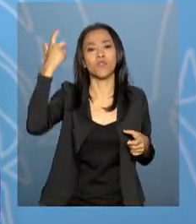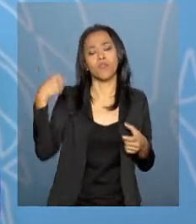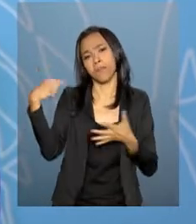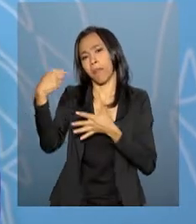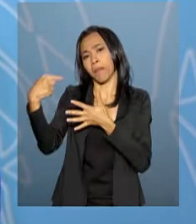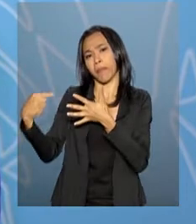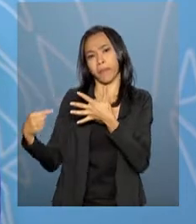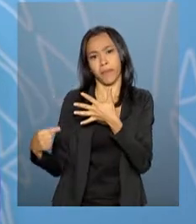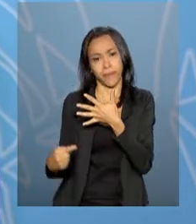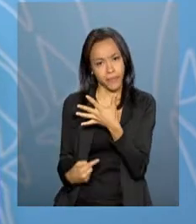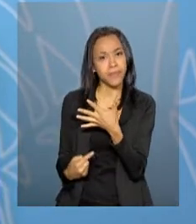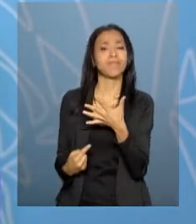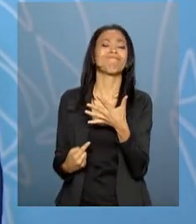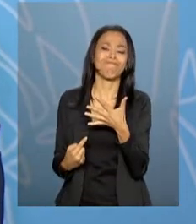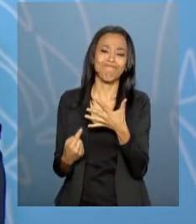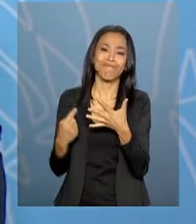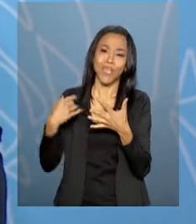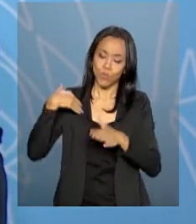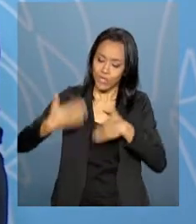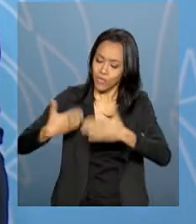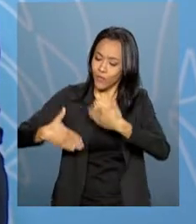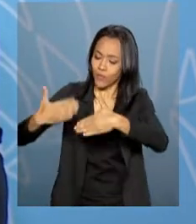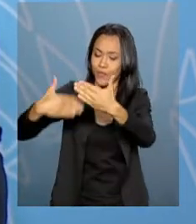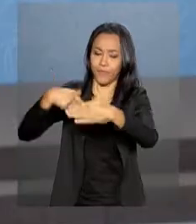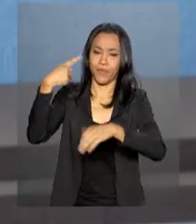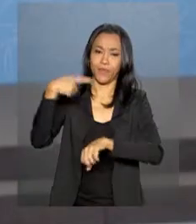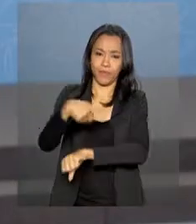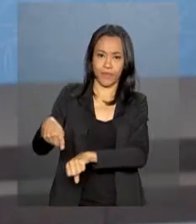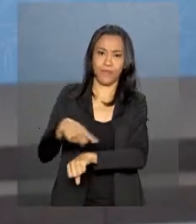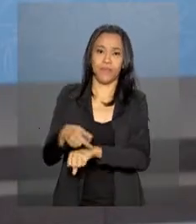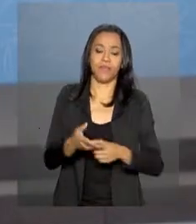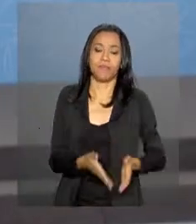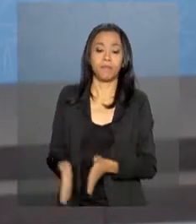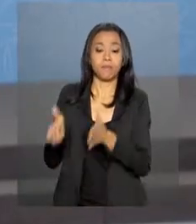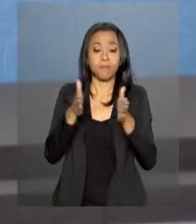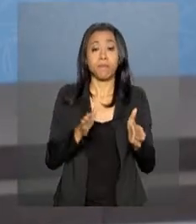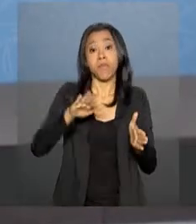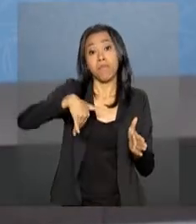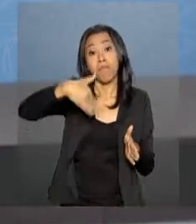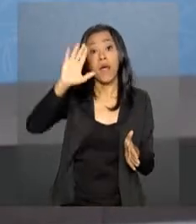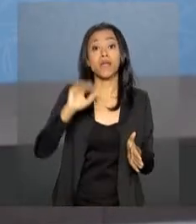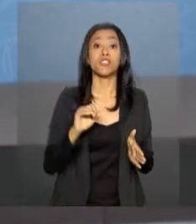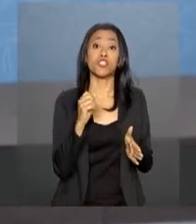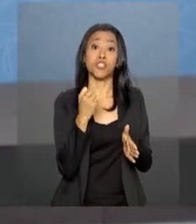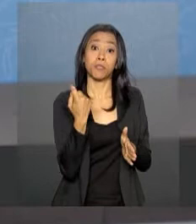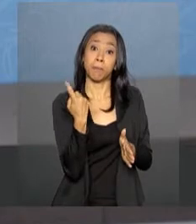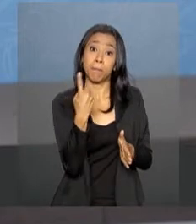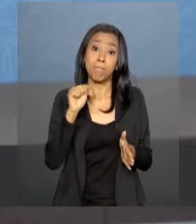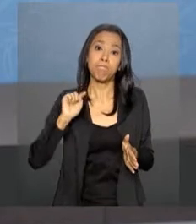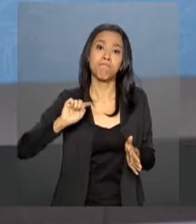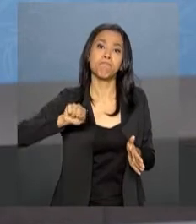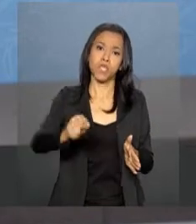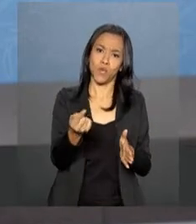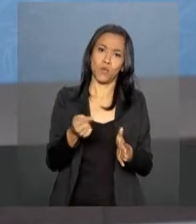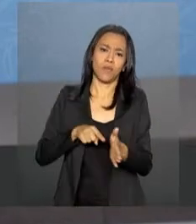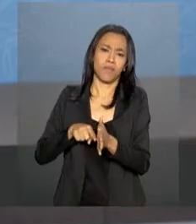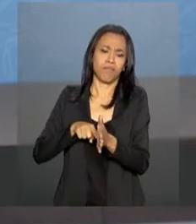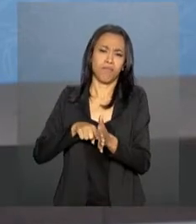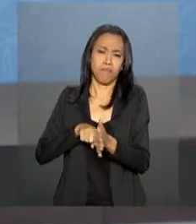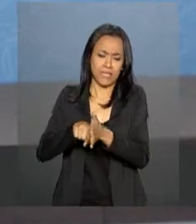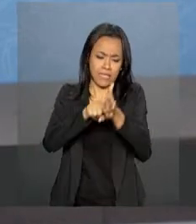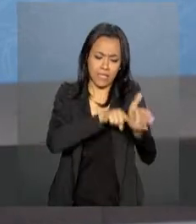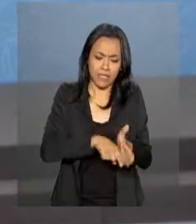nosso desenvolvimento nacional. Mais de 1.500 pesquisas de todo o Brasil foram